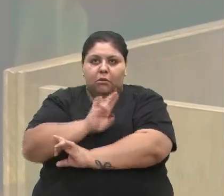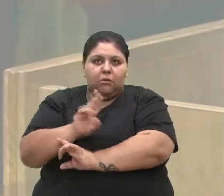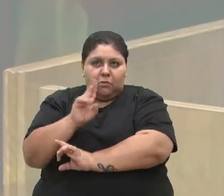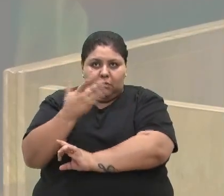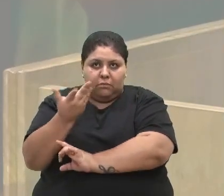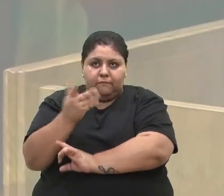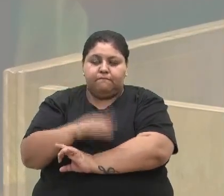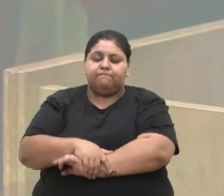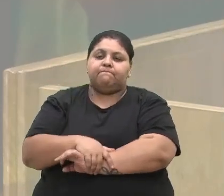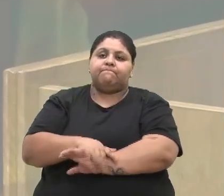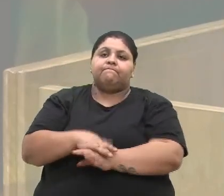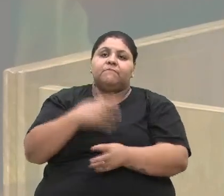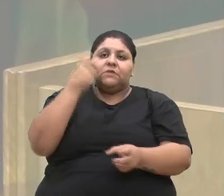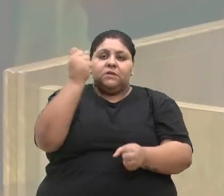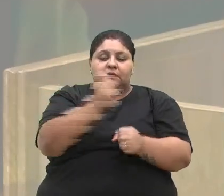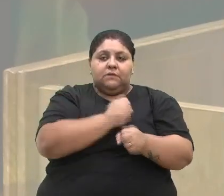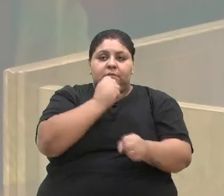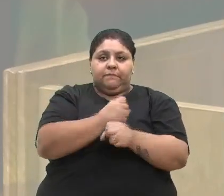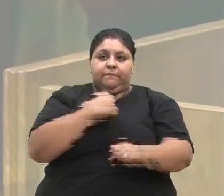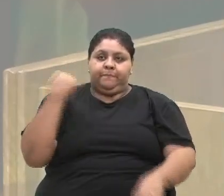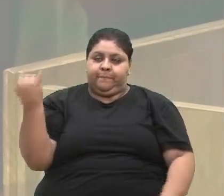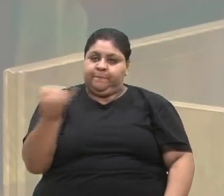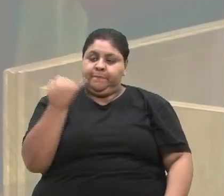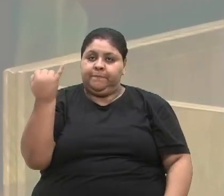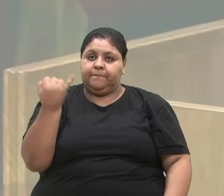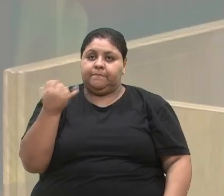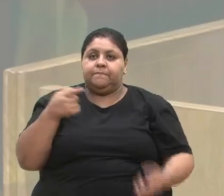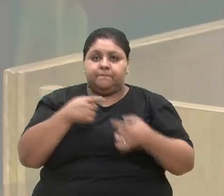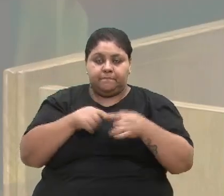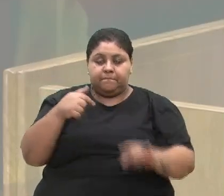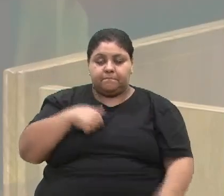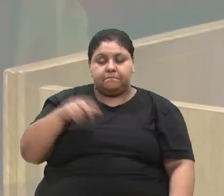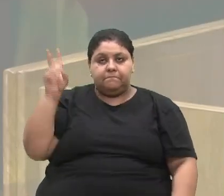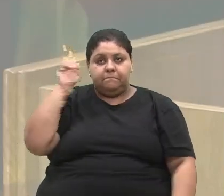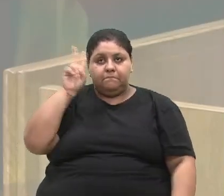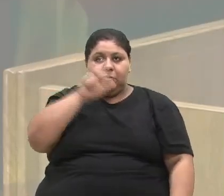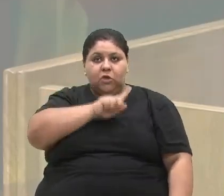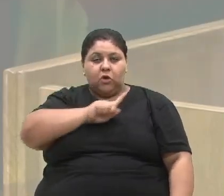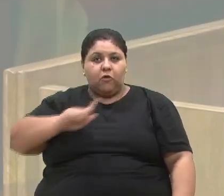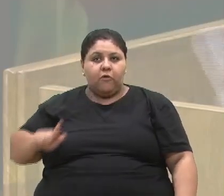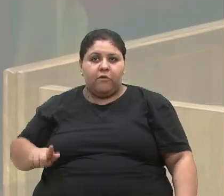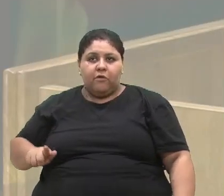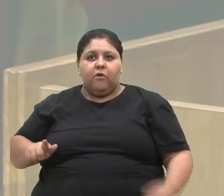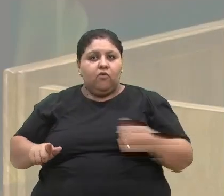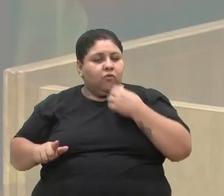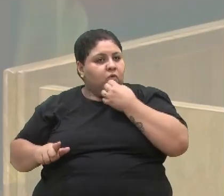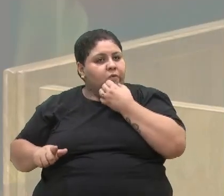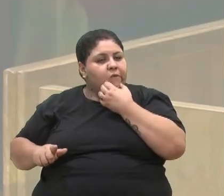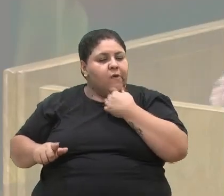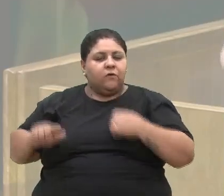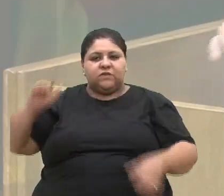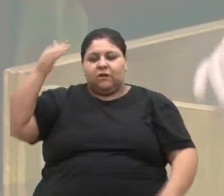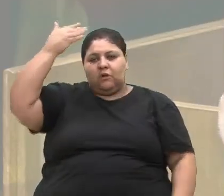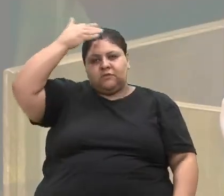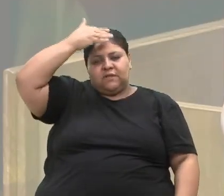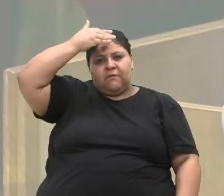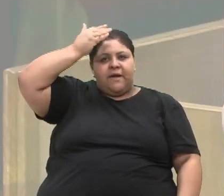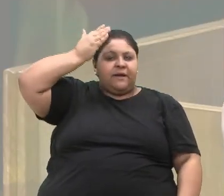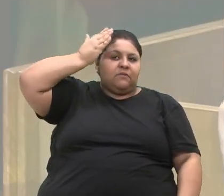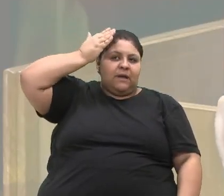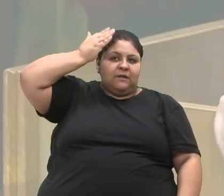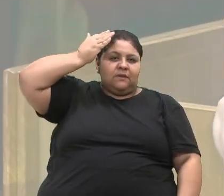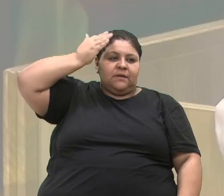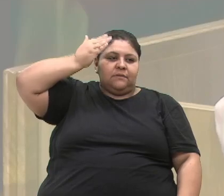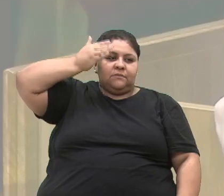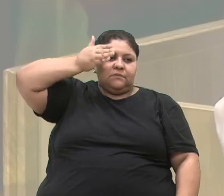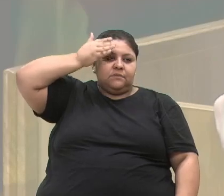Redentor. Então, essas obras são importantes. Mas eu lembro no governo Alceu, onde muitos de vocês, colegas vereadores, participaram, e